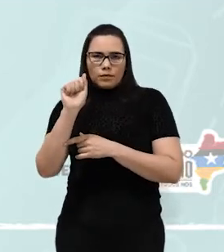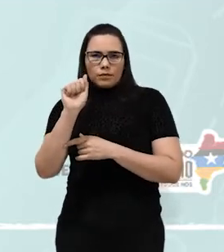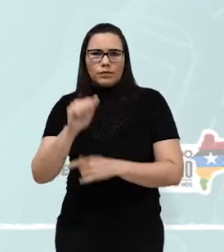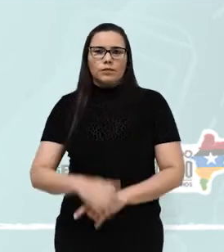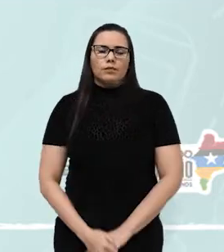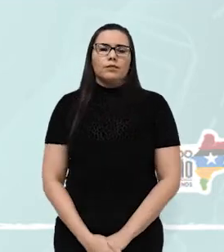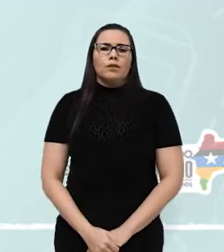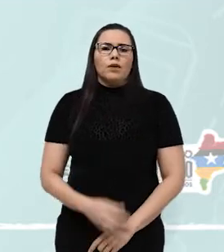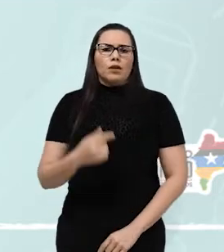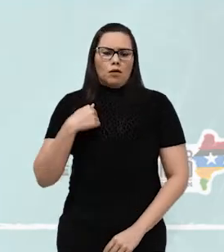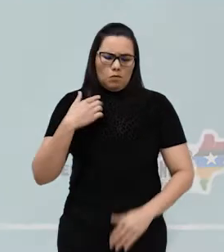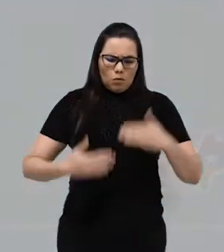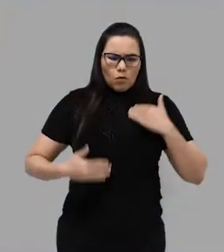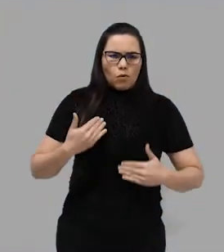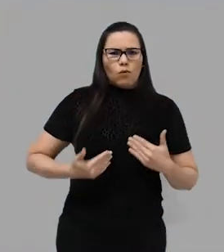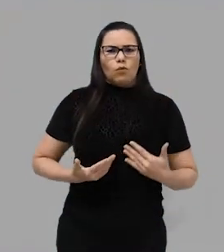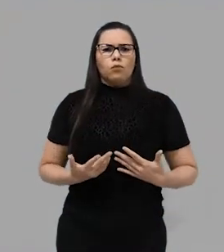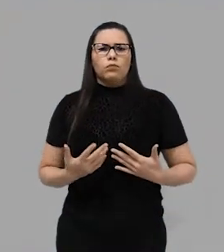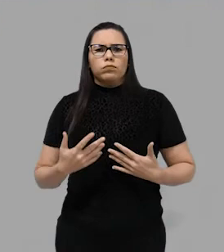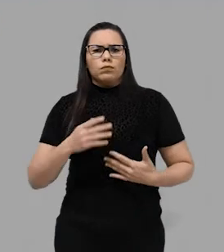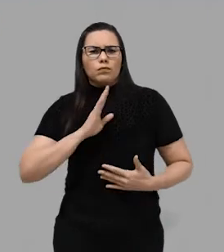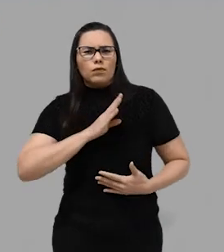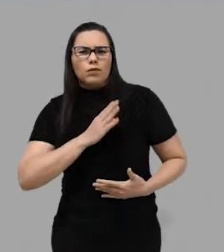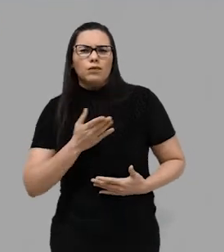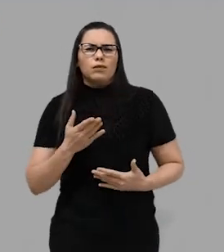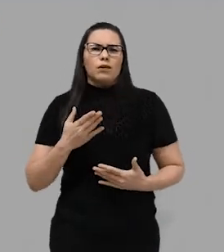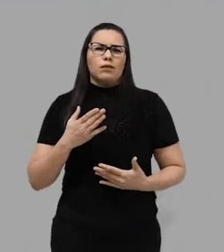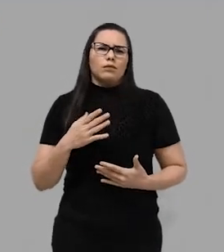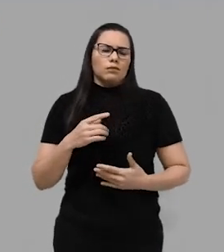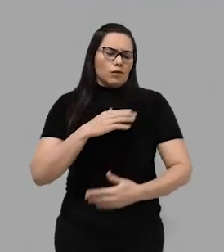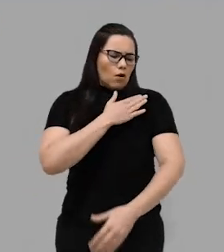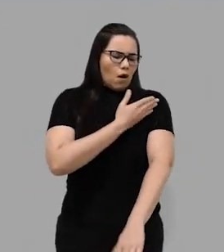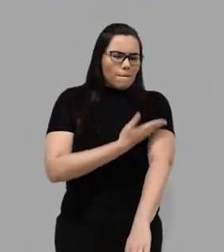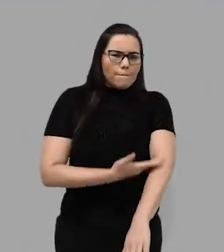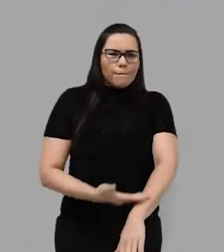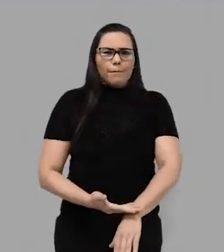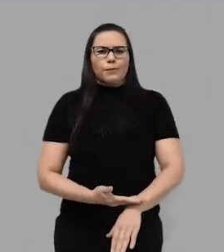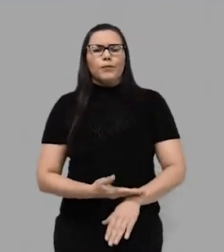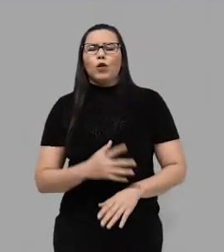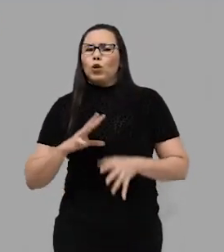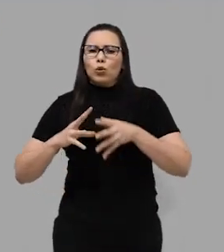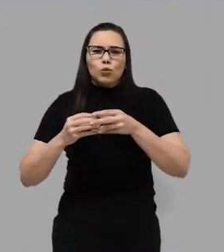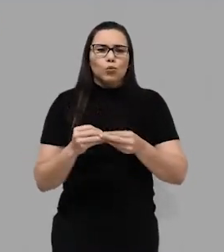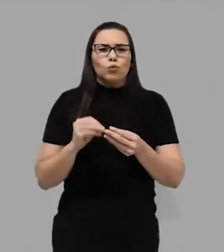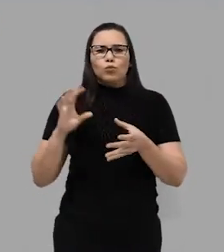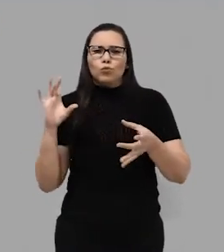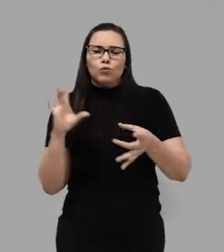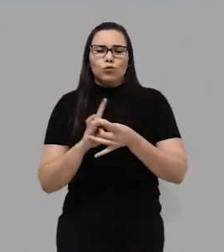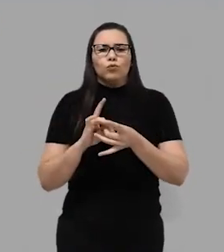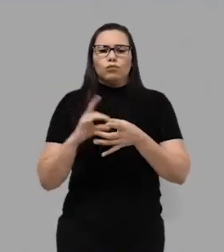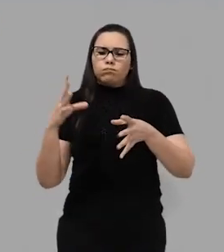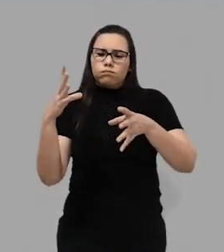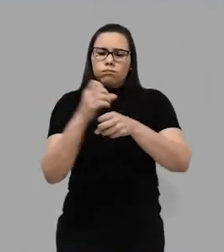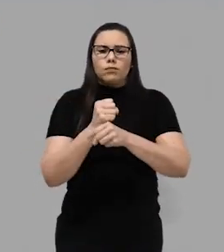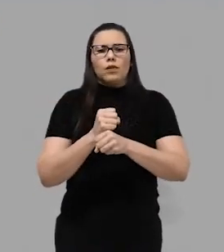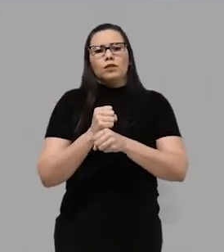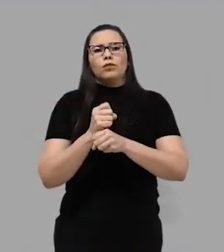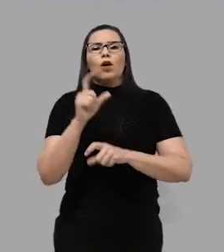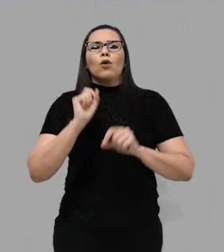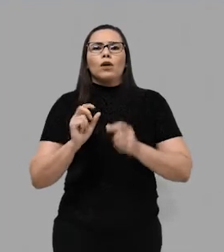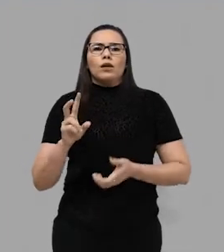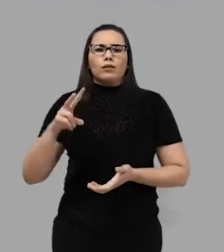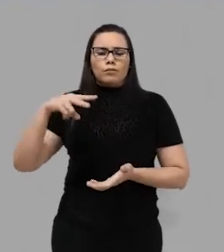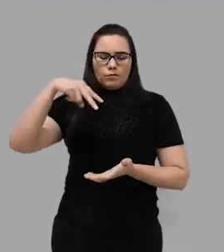meus tecidos, né? Pelos meus órgãos, e tudo isso vai constituir a minha biomassa. A quantidade de biomassa ela reflete